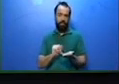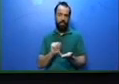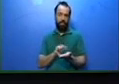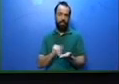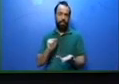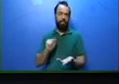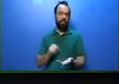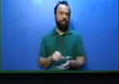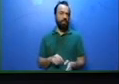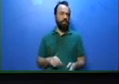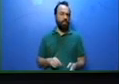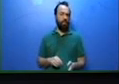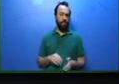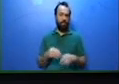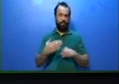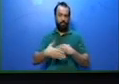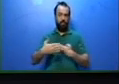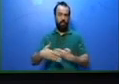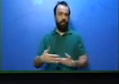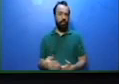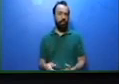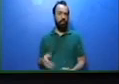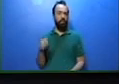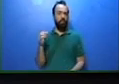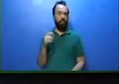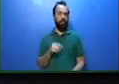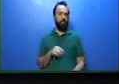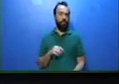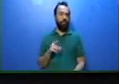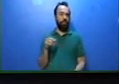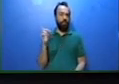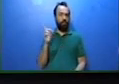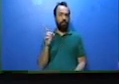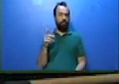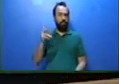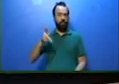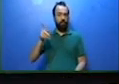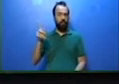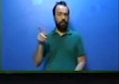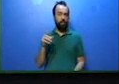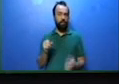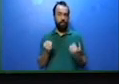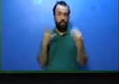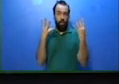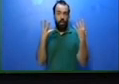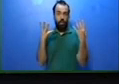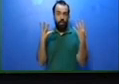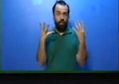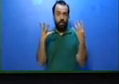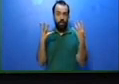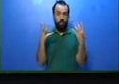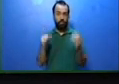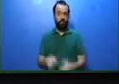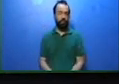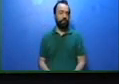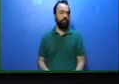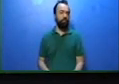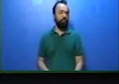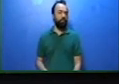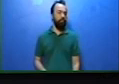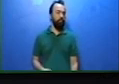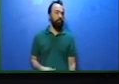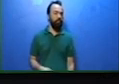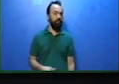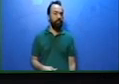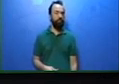expressão facial da professora, ó. Sabe o que significa isso? Espanto, né? Que ela está surpresa. Quer dizer, ele